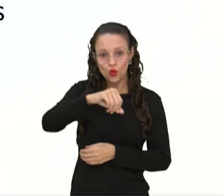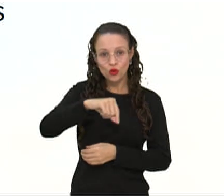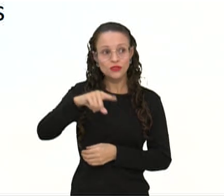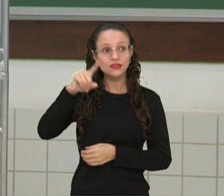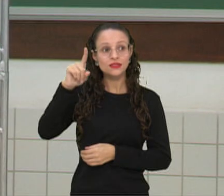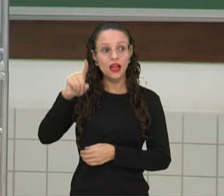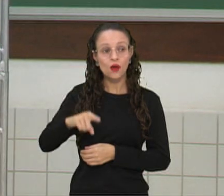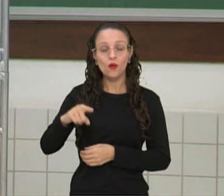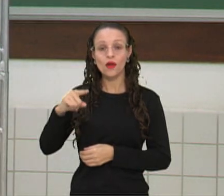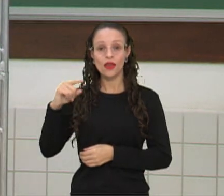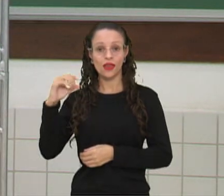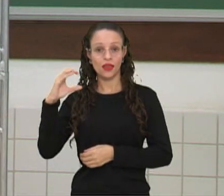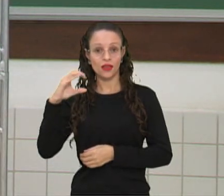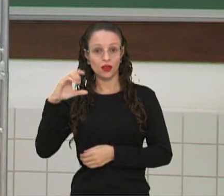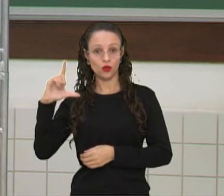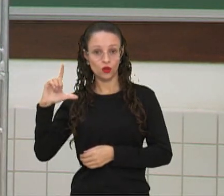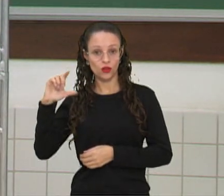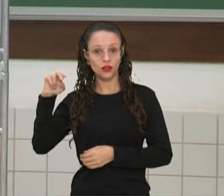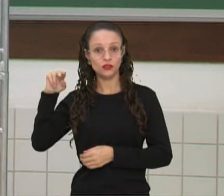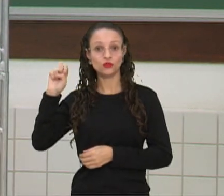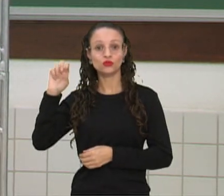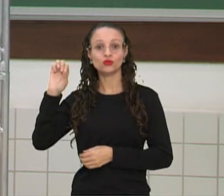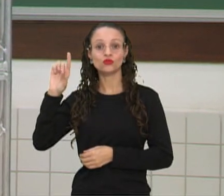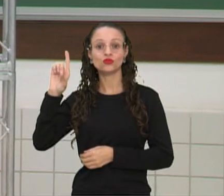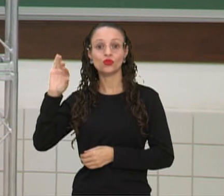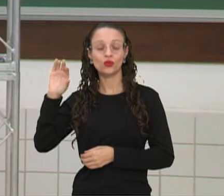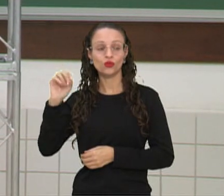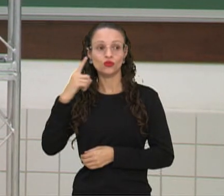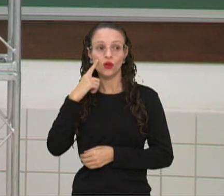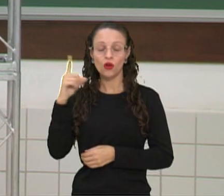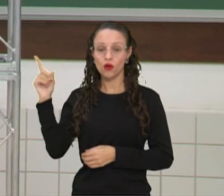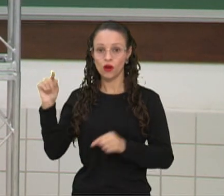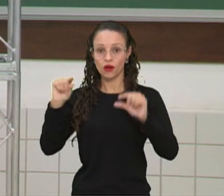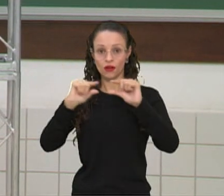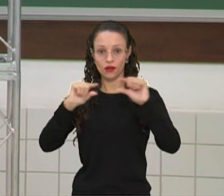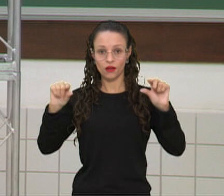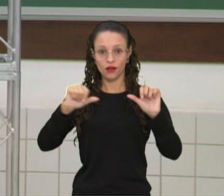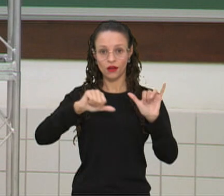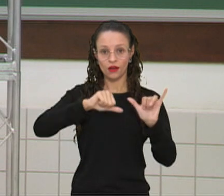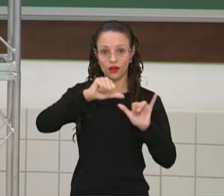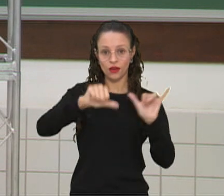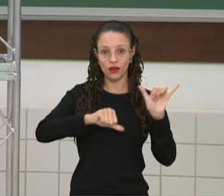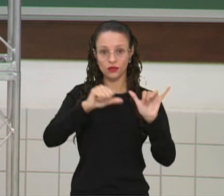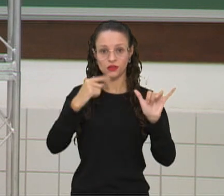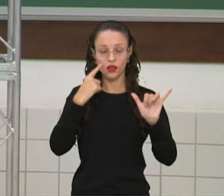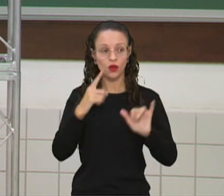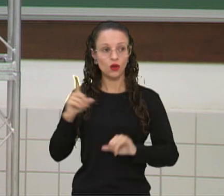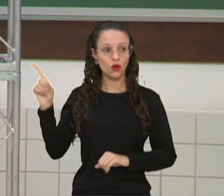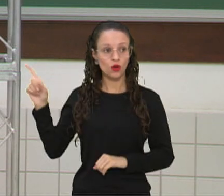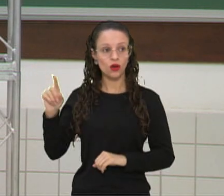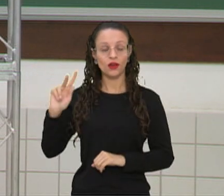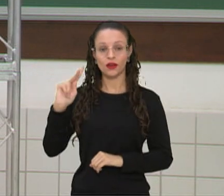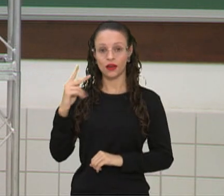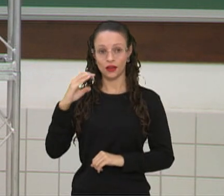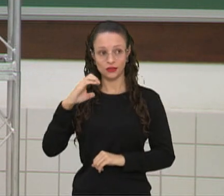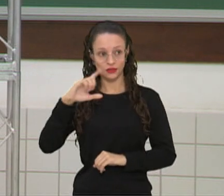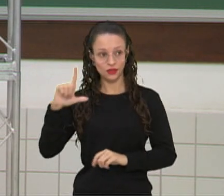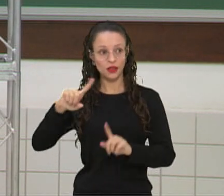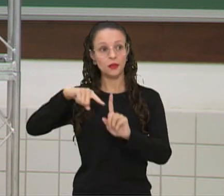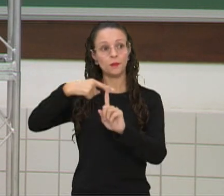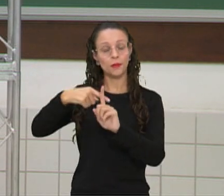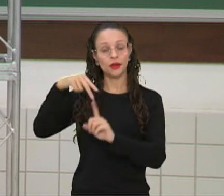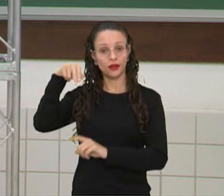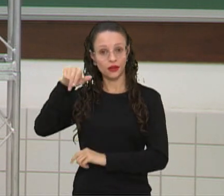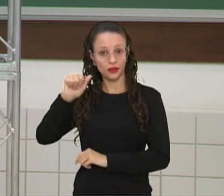só, aqui no quadro eu tenho a reação química da descrição do que ele falou lá no texto do livro. Ácido clorídrico mais hidróxido